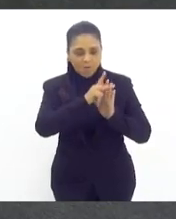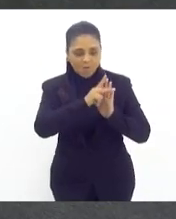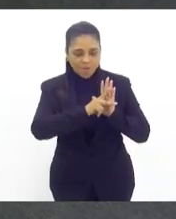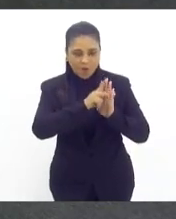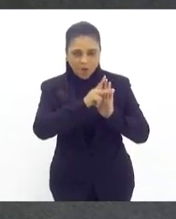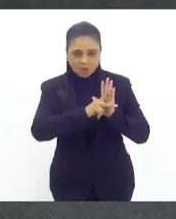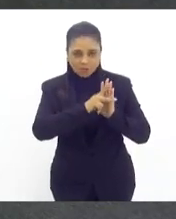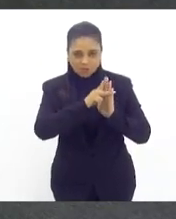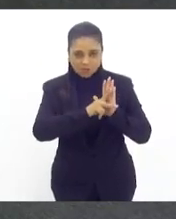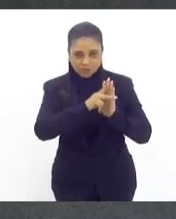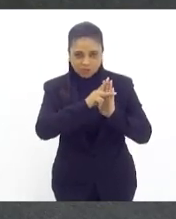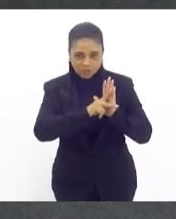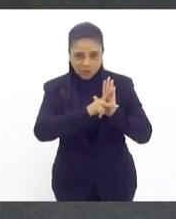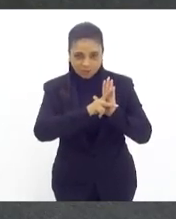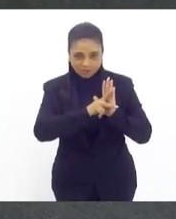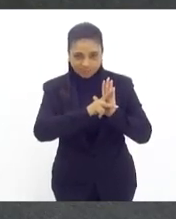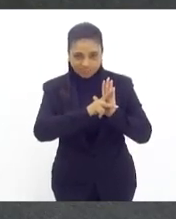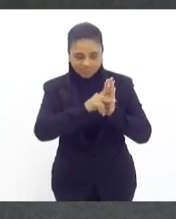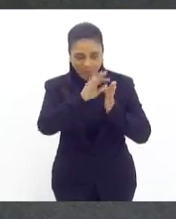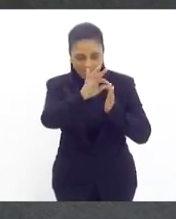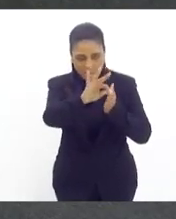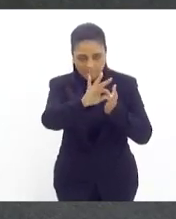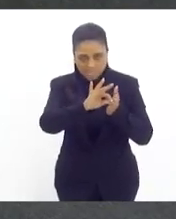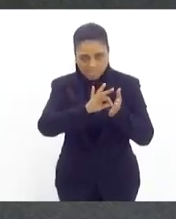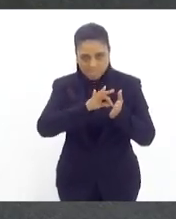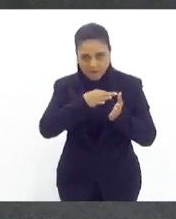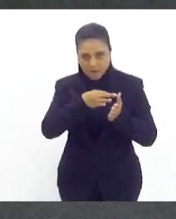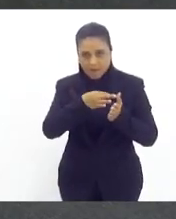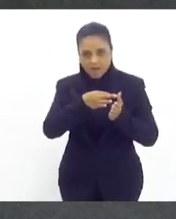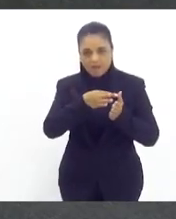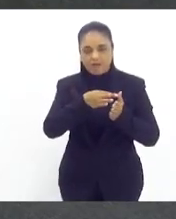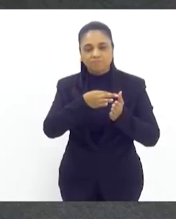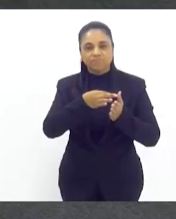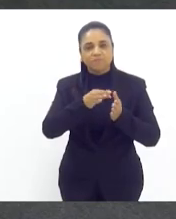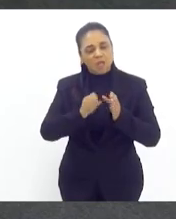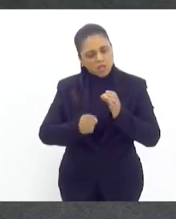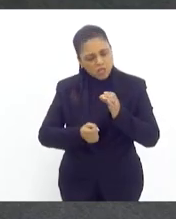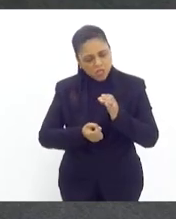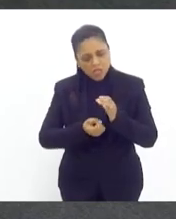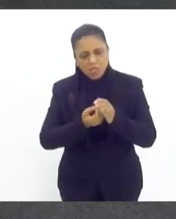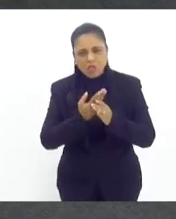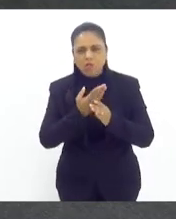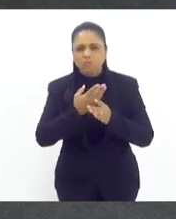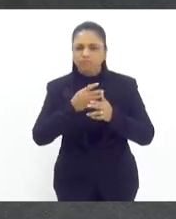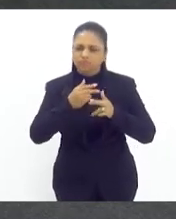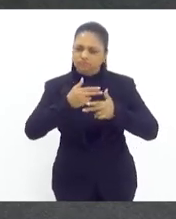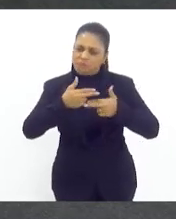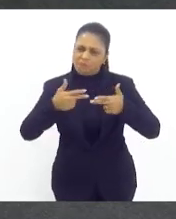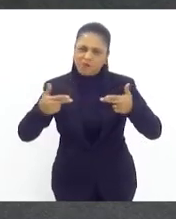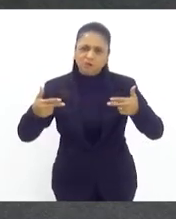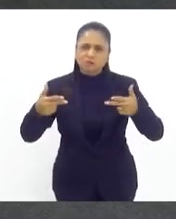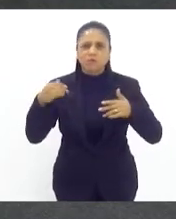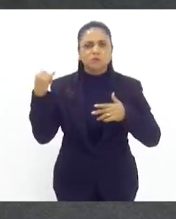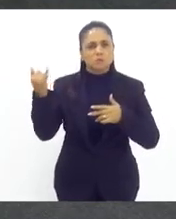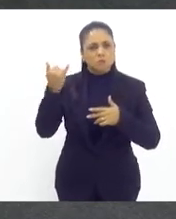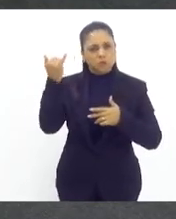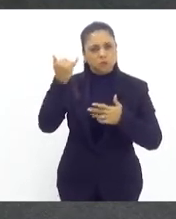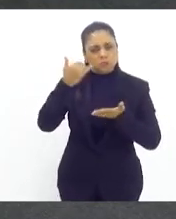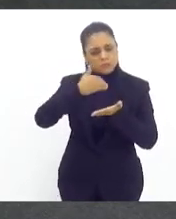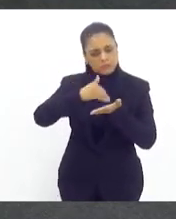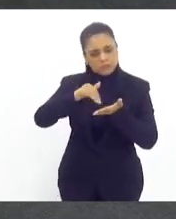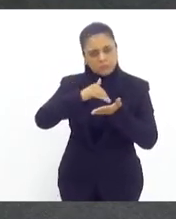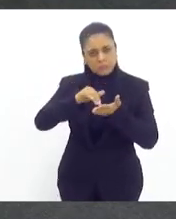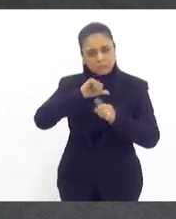mas que ele né nos brinde ele que criou coisas importantes transformou em Secretaria